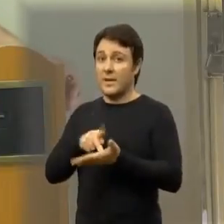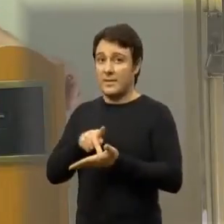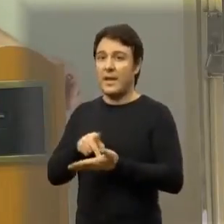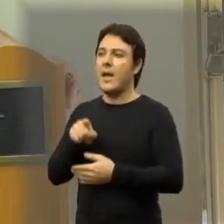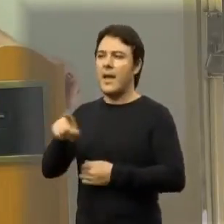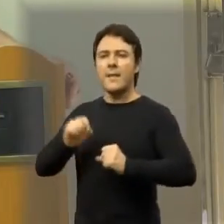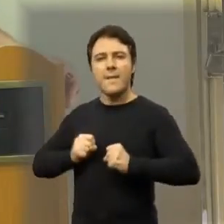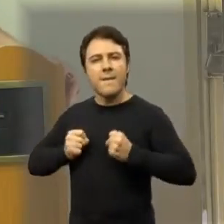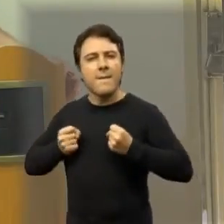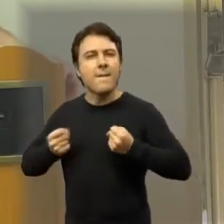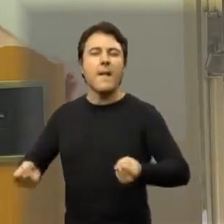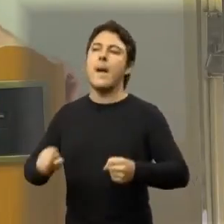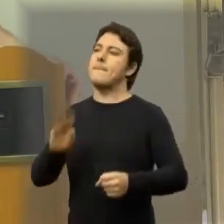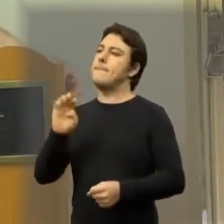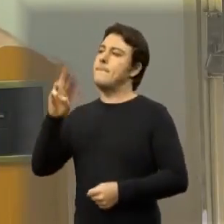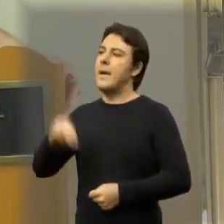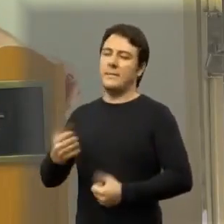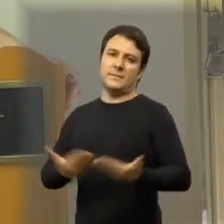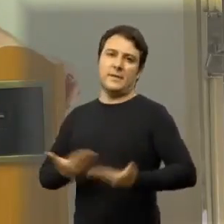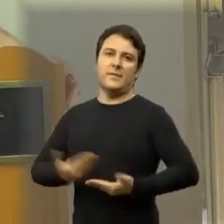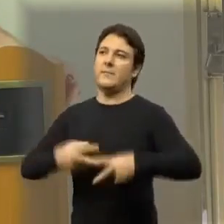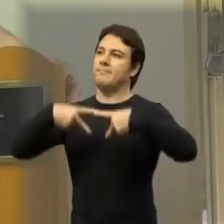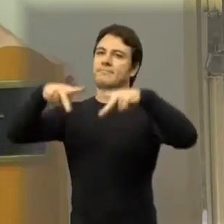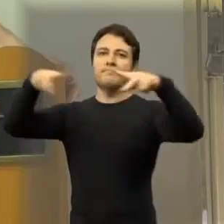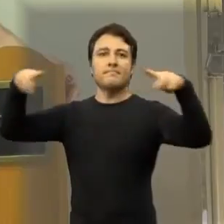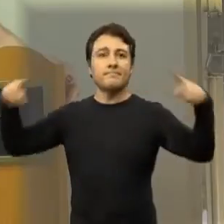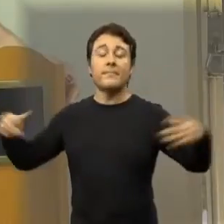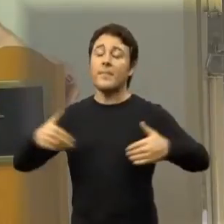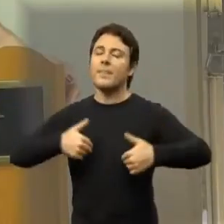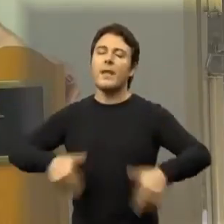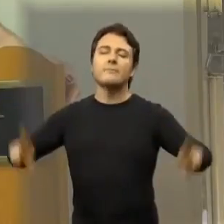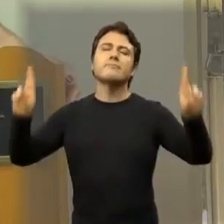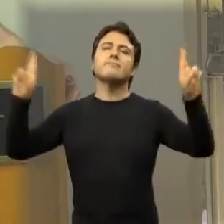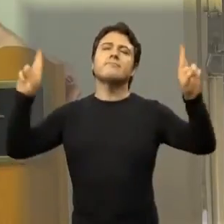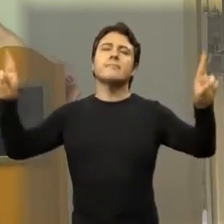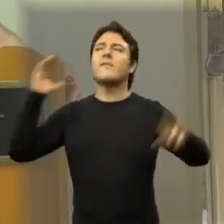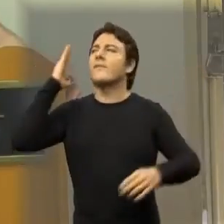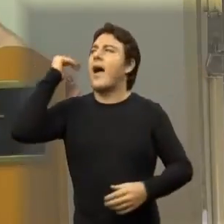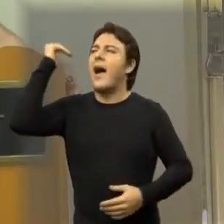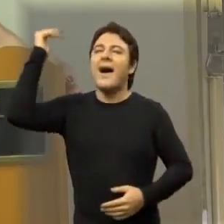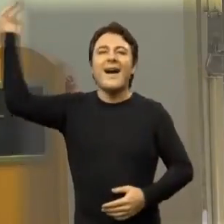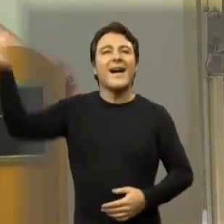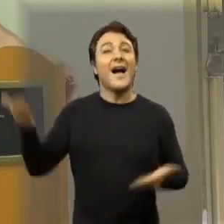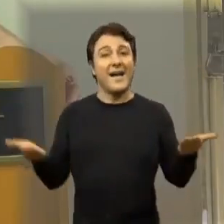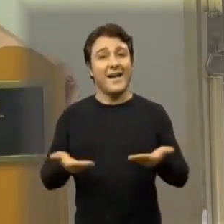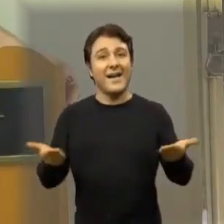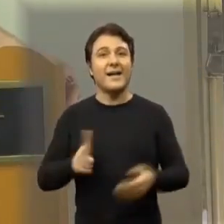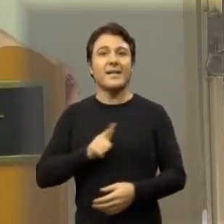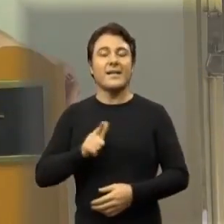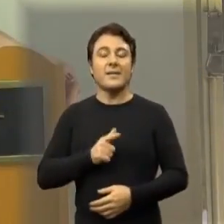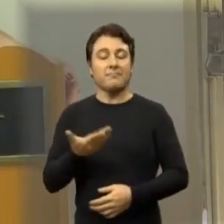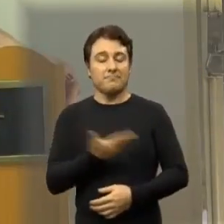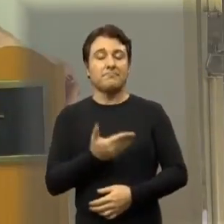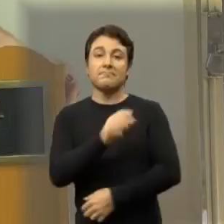se dedicaram ao bem de servir a população. Desejo muito sucesso nessa empreitada ao